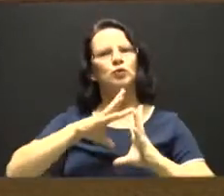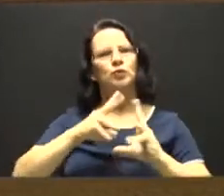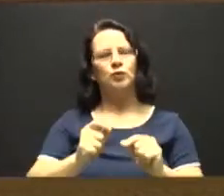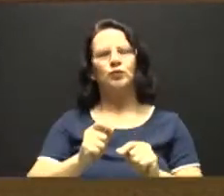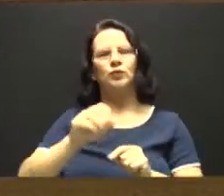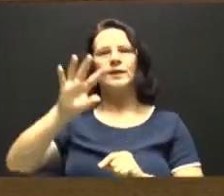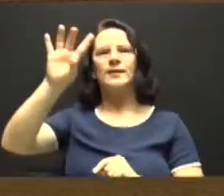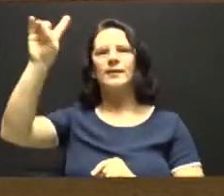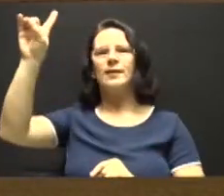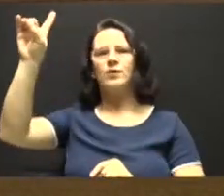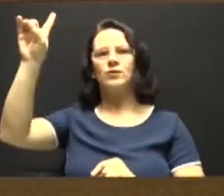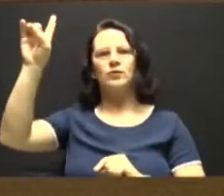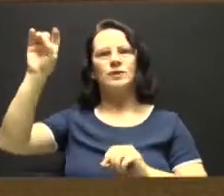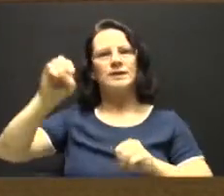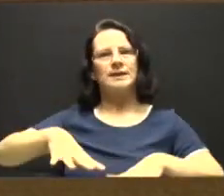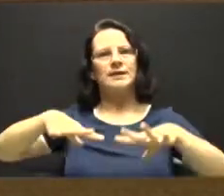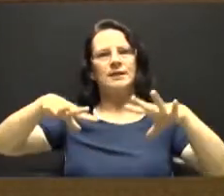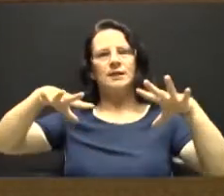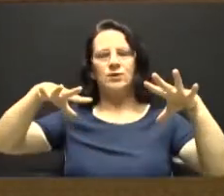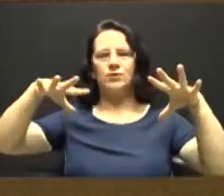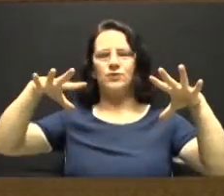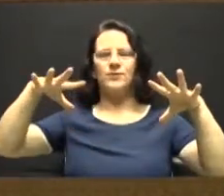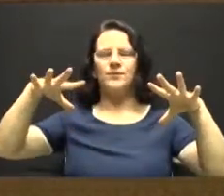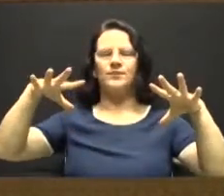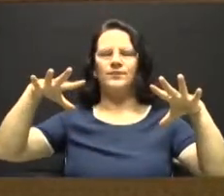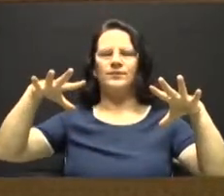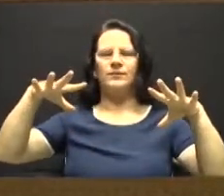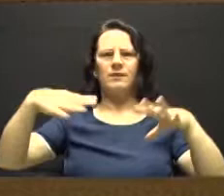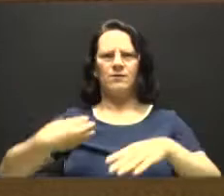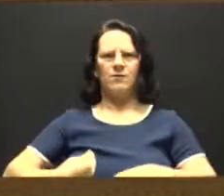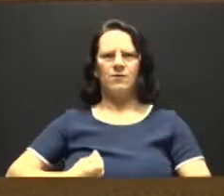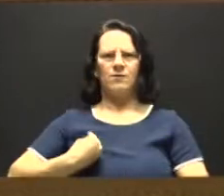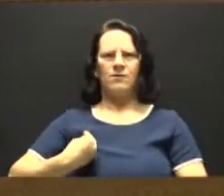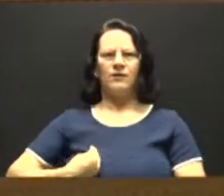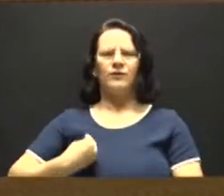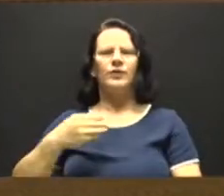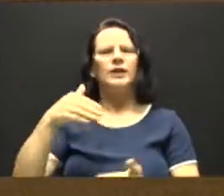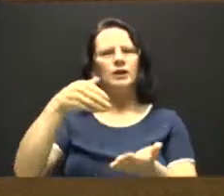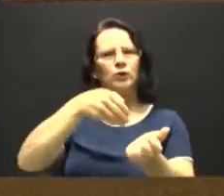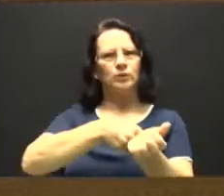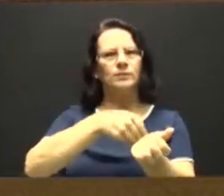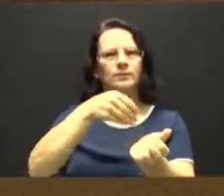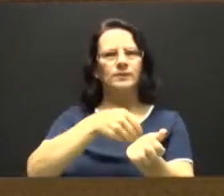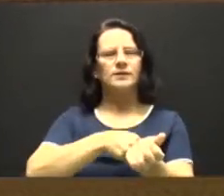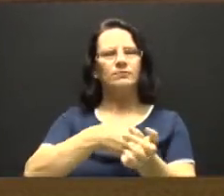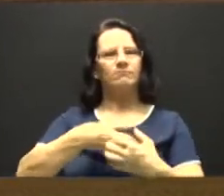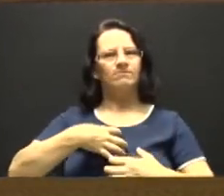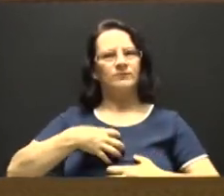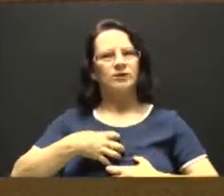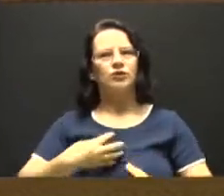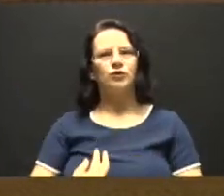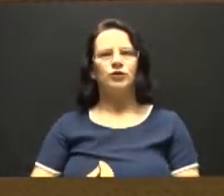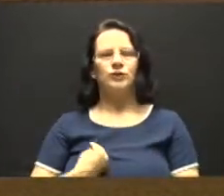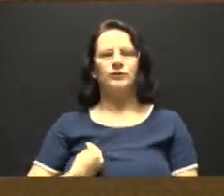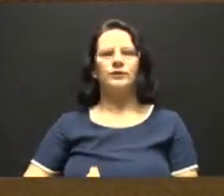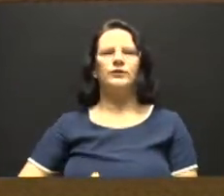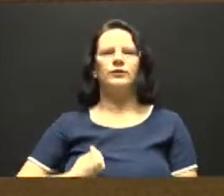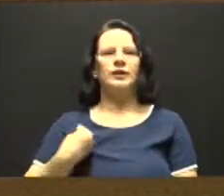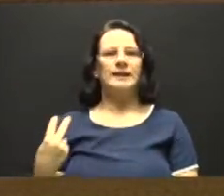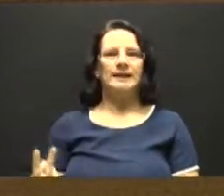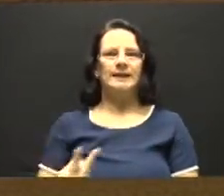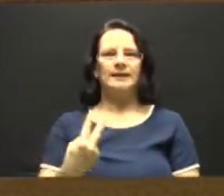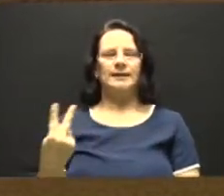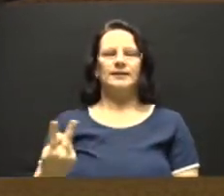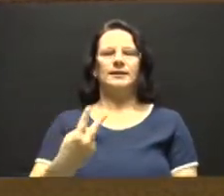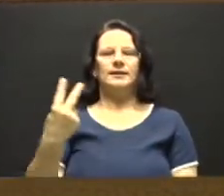divino a vida é um mistério e para senti-la vivê-la vários